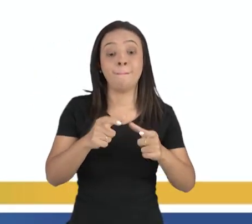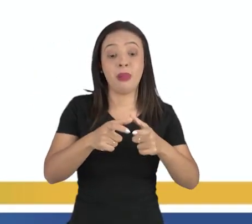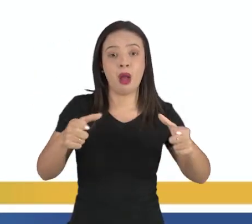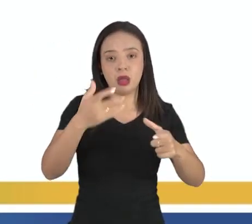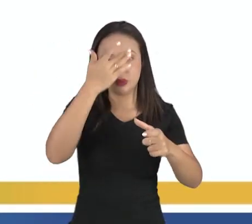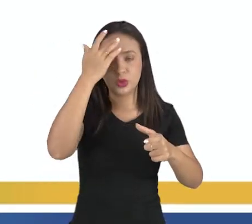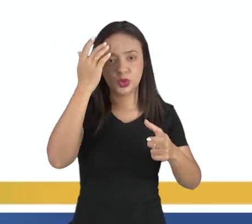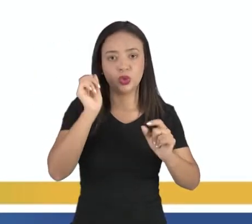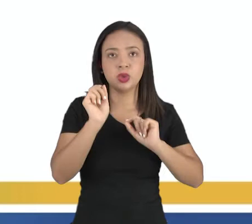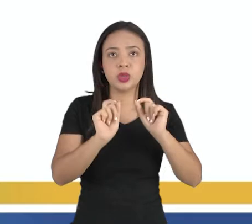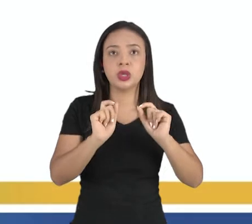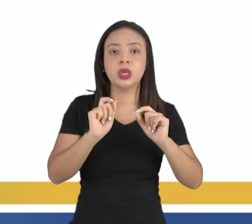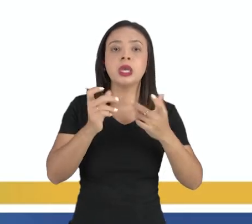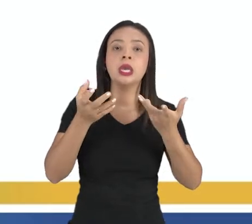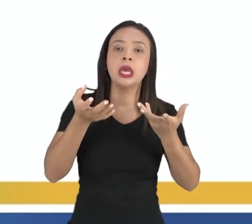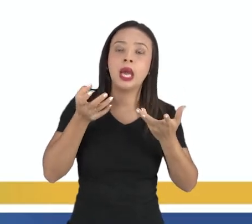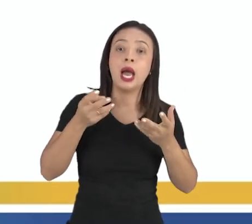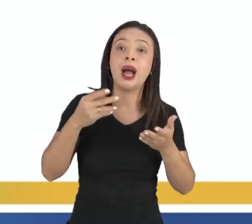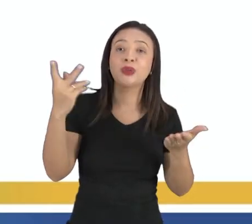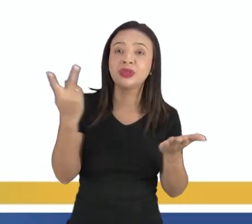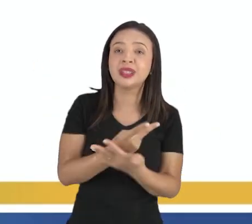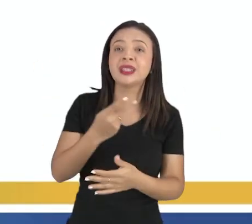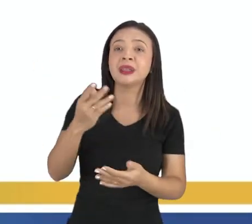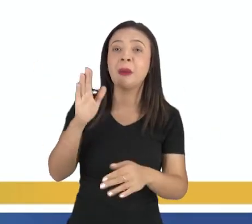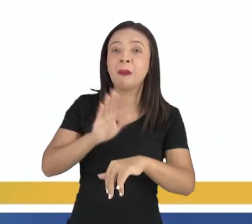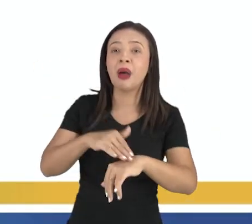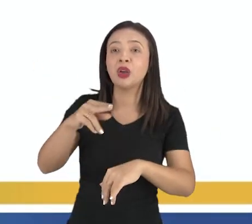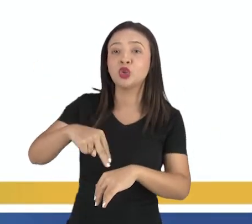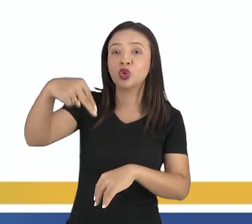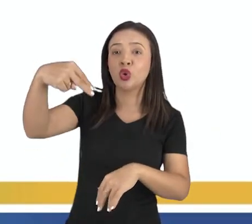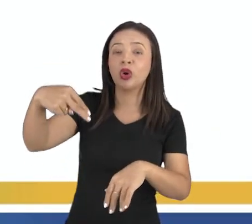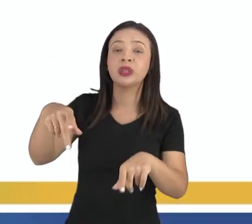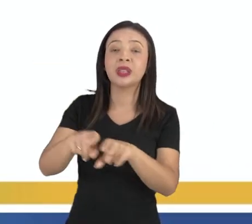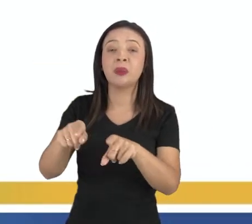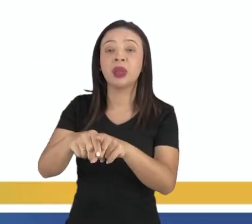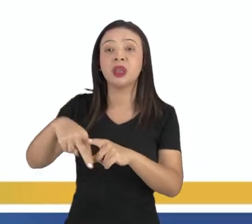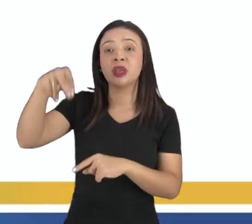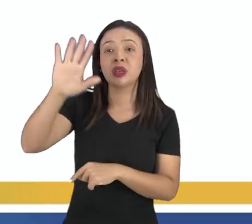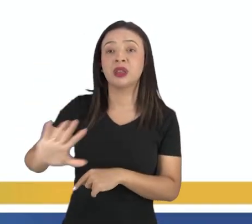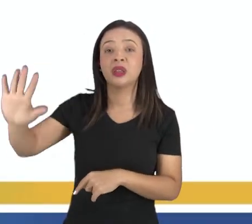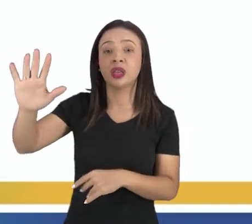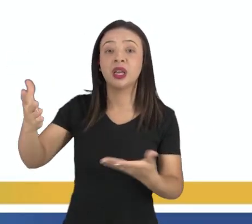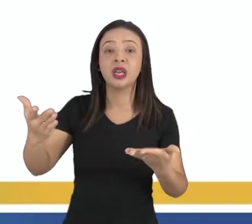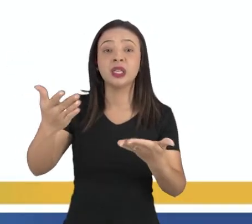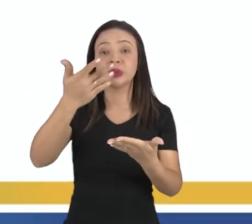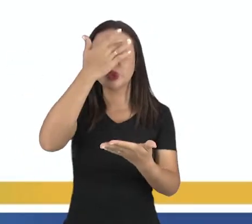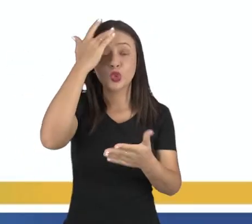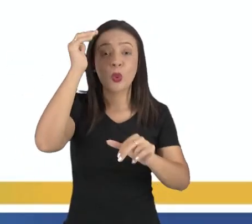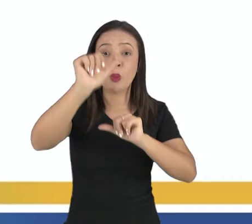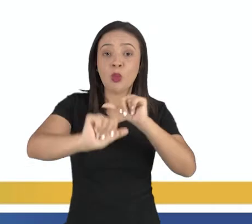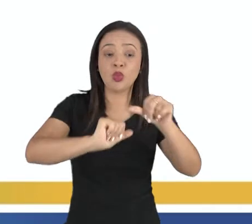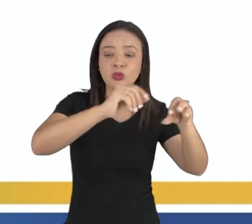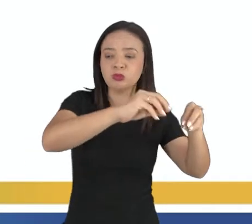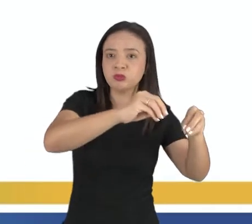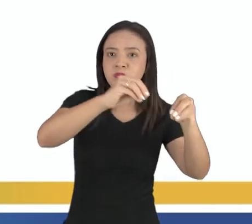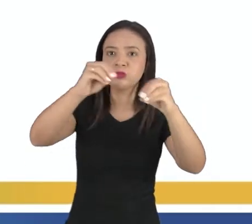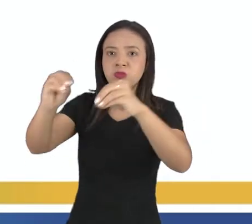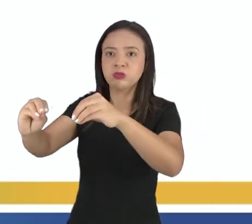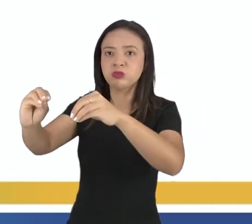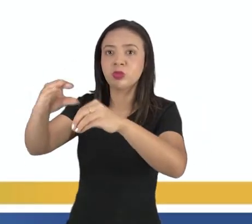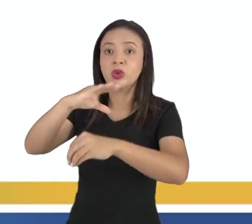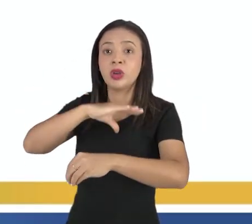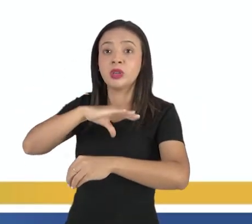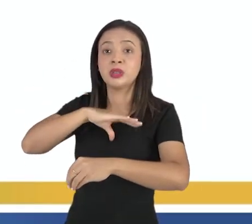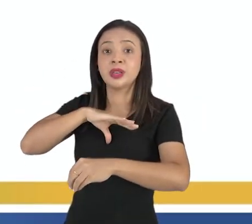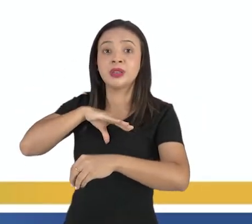região Nordeste, região Norte, que as pessoas migram para os grandes centros urbanos do país em